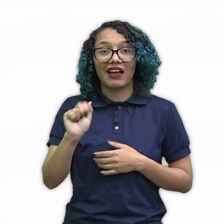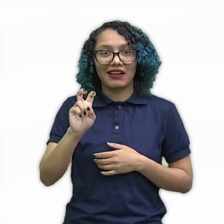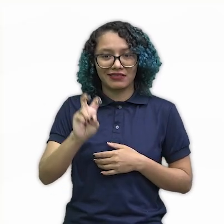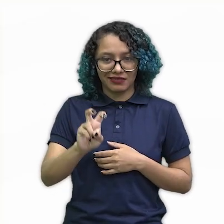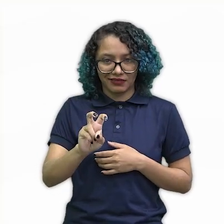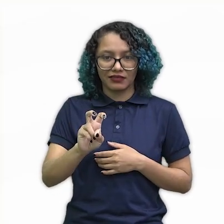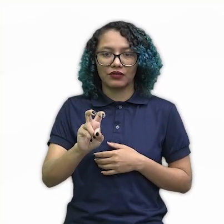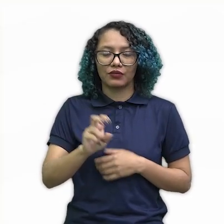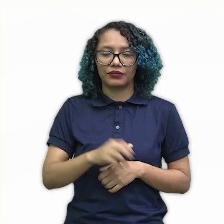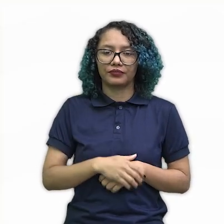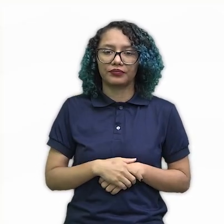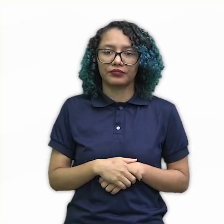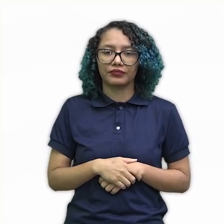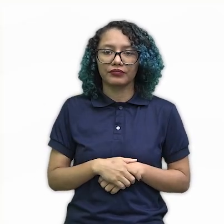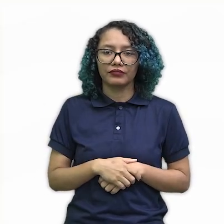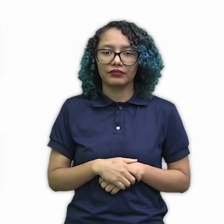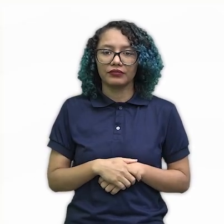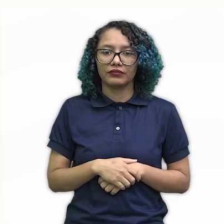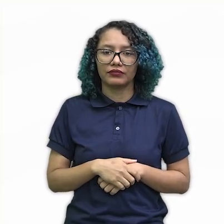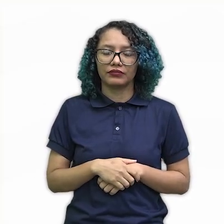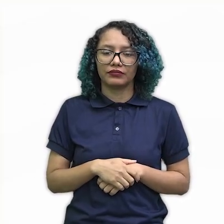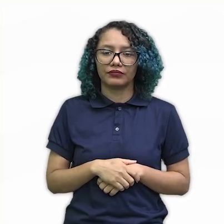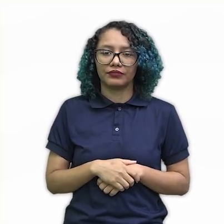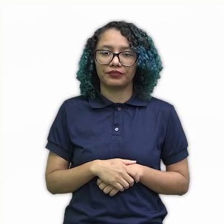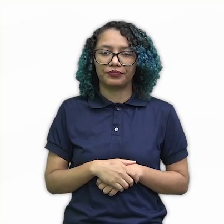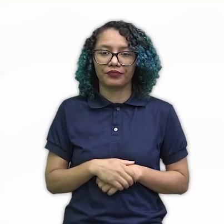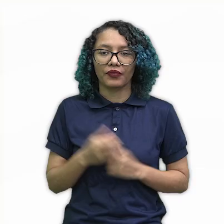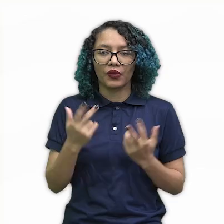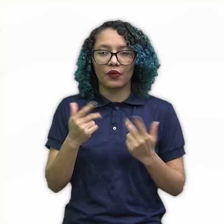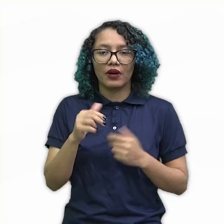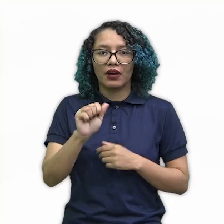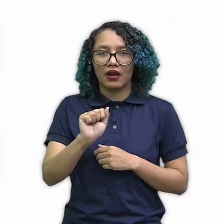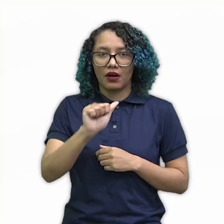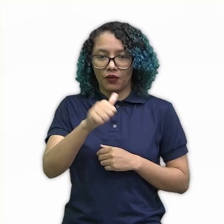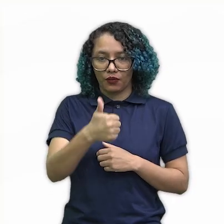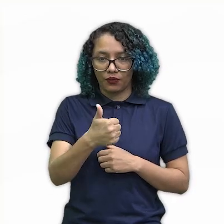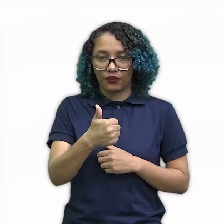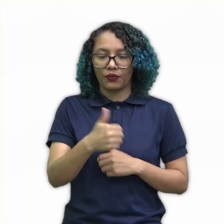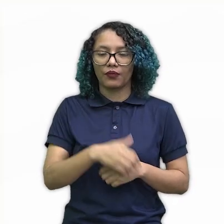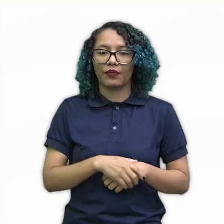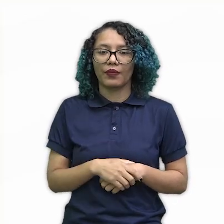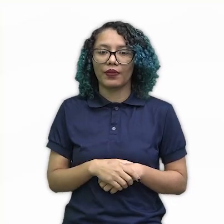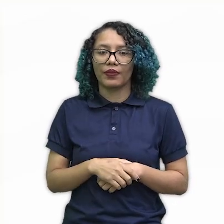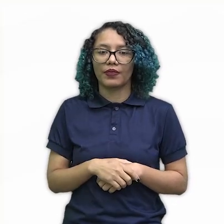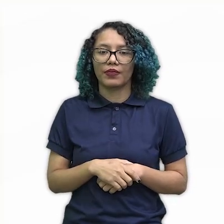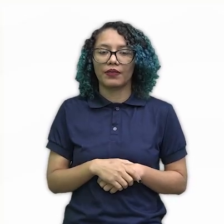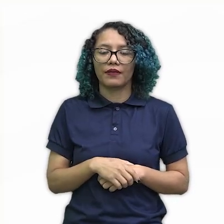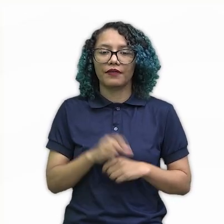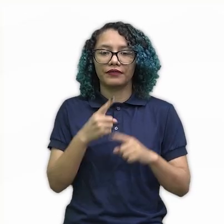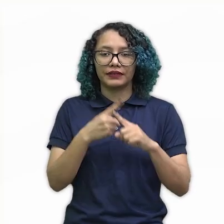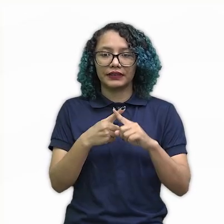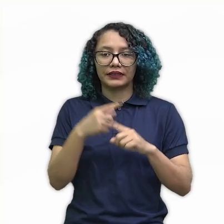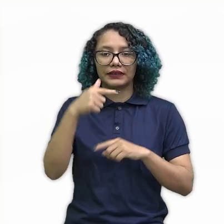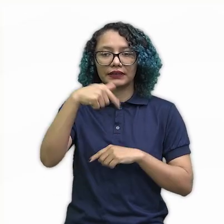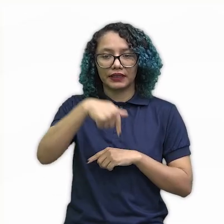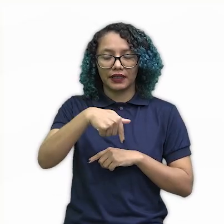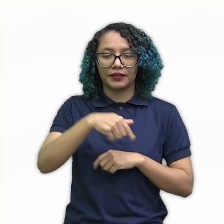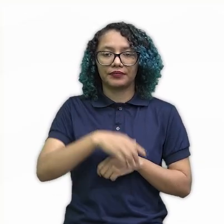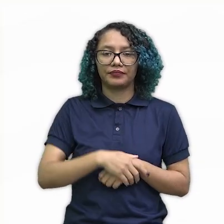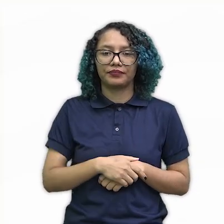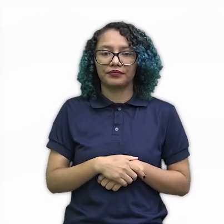A5, que é o que nós estamos indo atrás, né? Vai ser igual a A1 multiplicado por